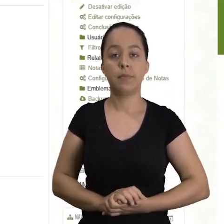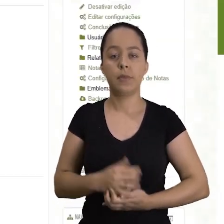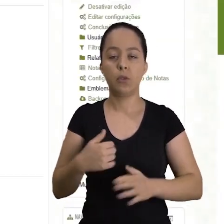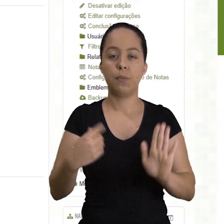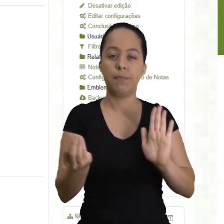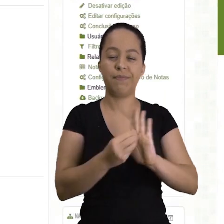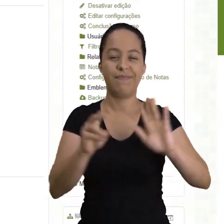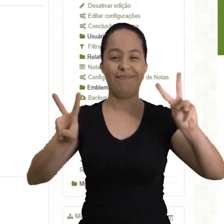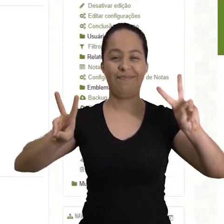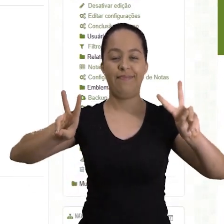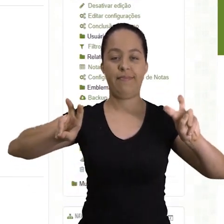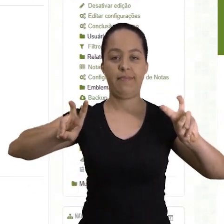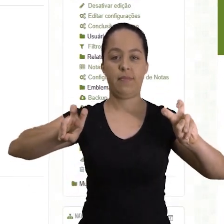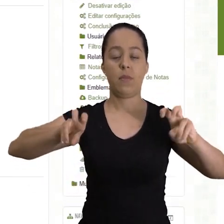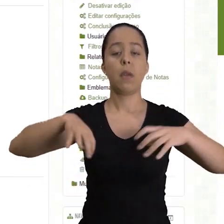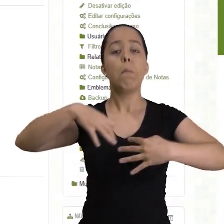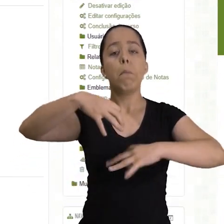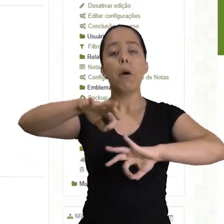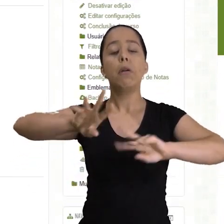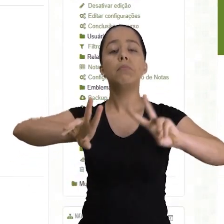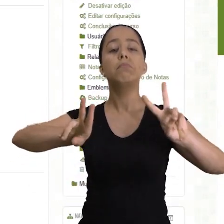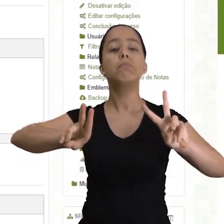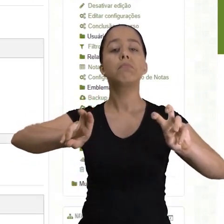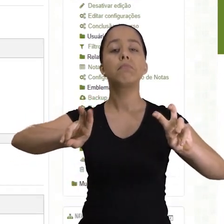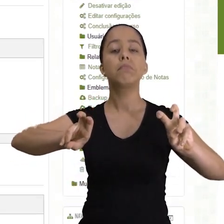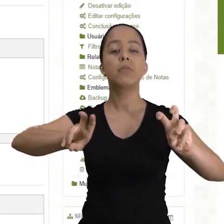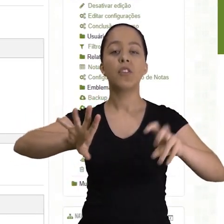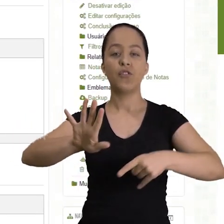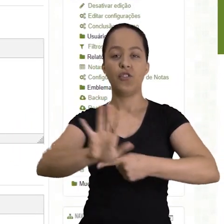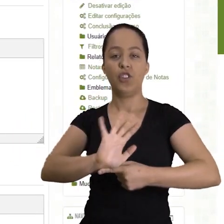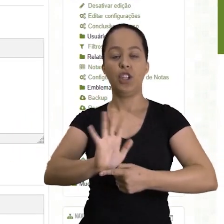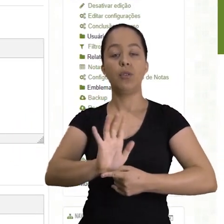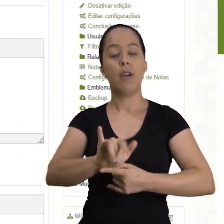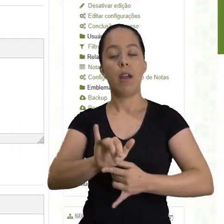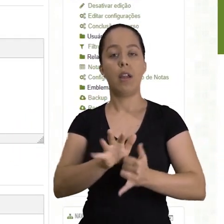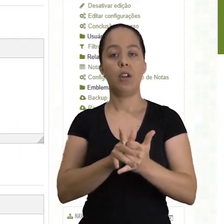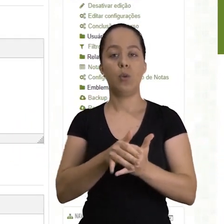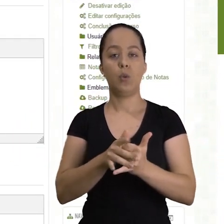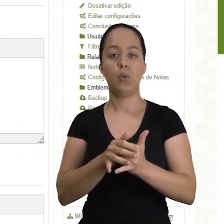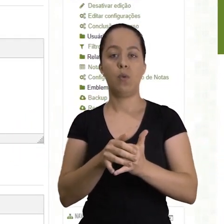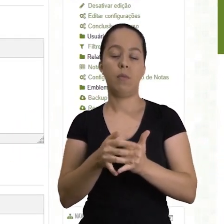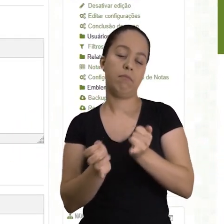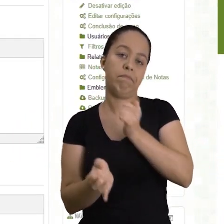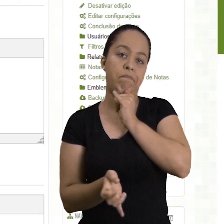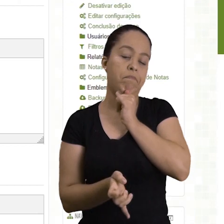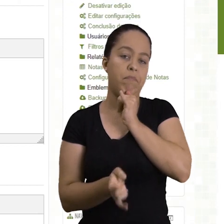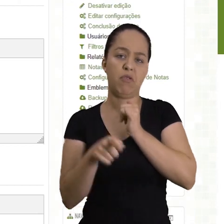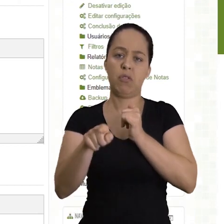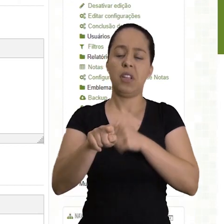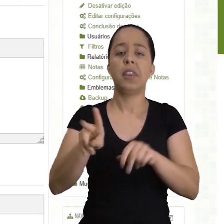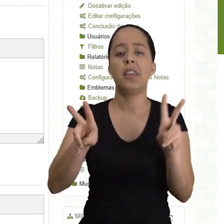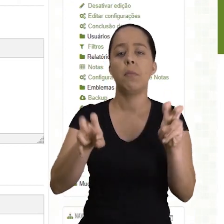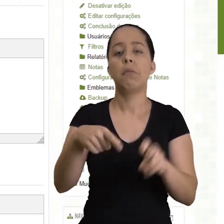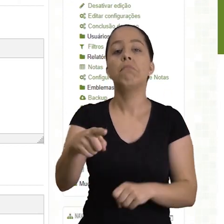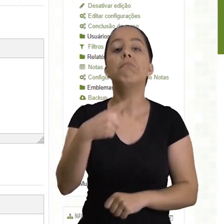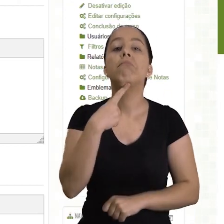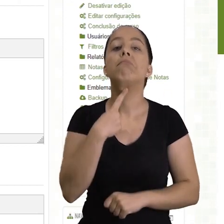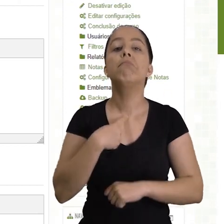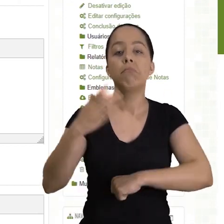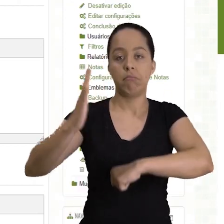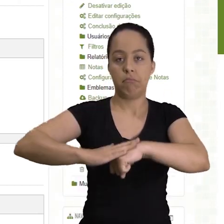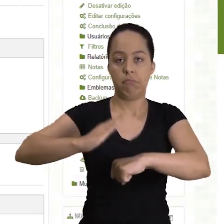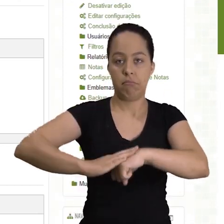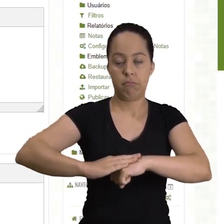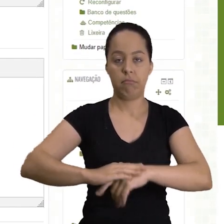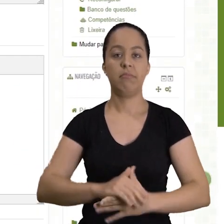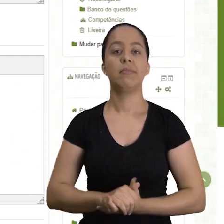Aqui eu vou dar um nome para essa página, né? Vai ser vídeo do YouTube. Aí você pode colocar o tema